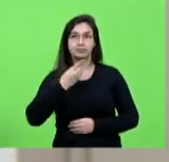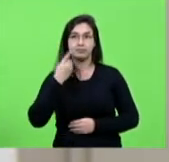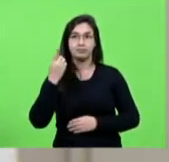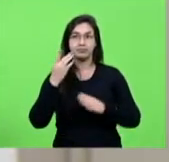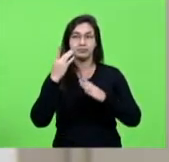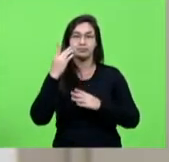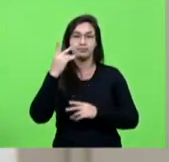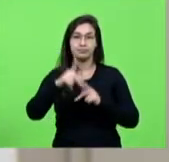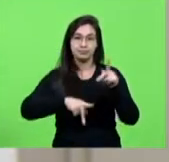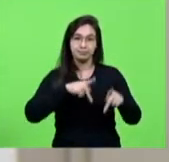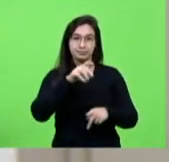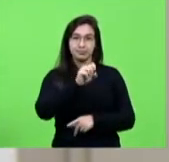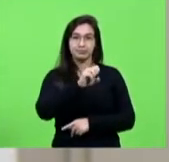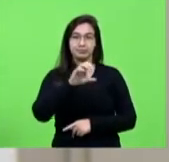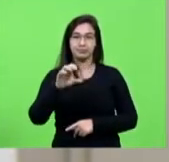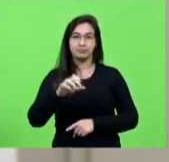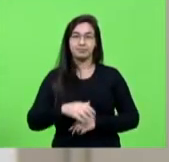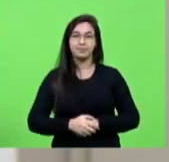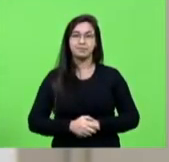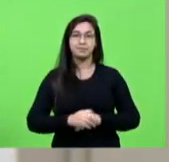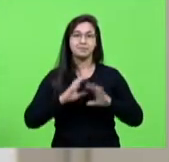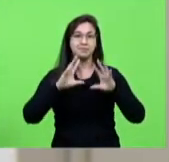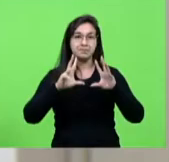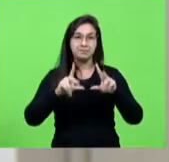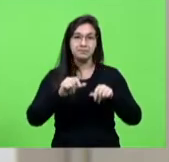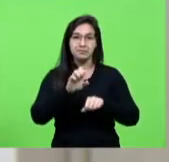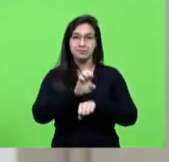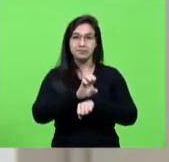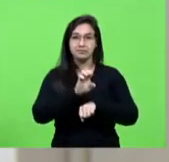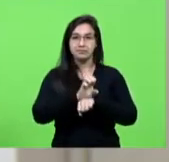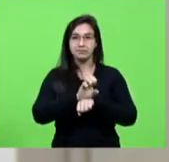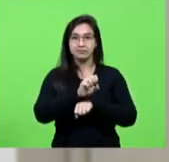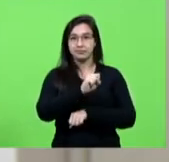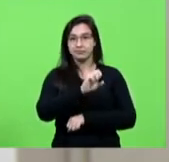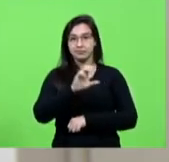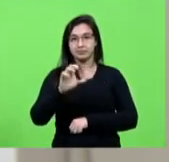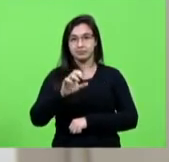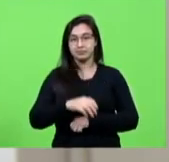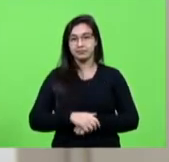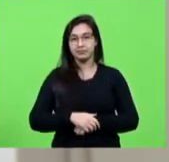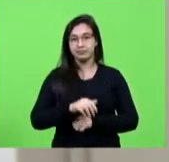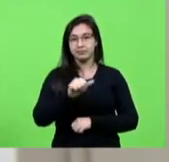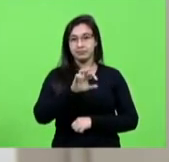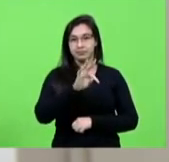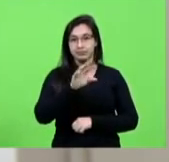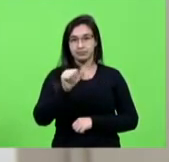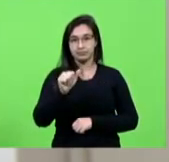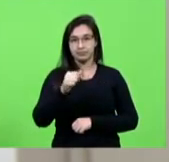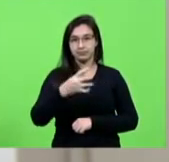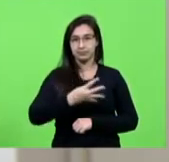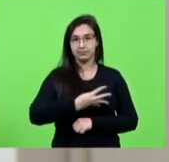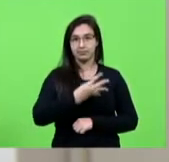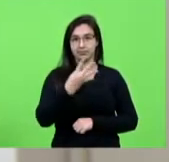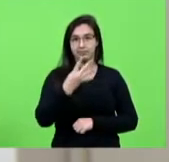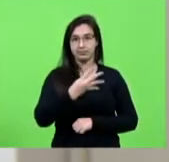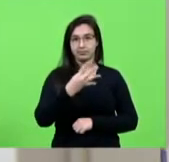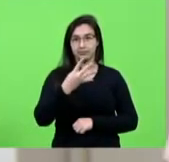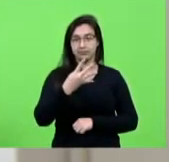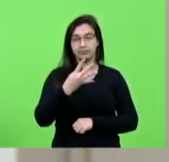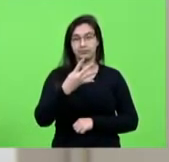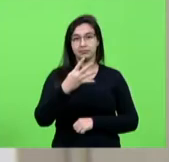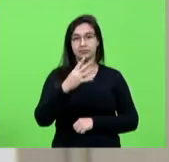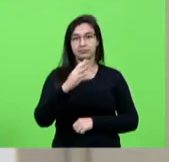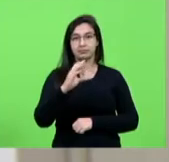catarinenses de todo o estado de Santa Catarina. Ata da 46ª sessão